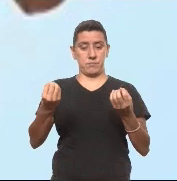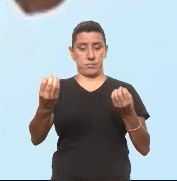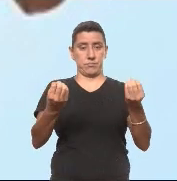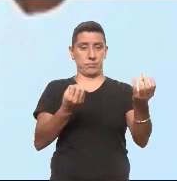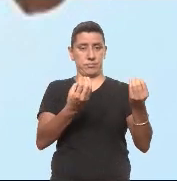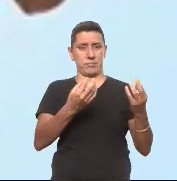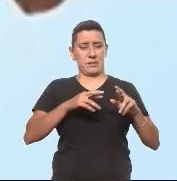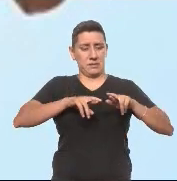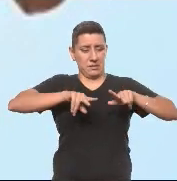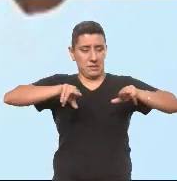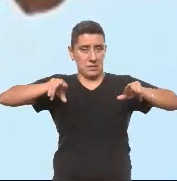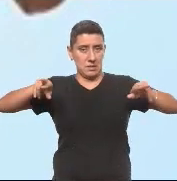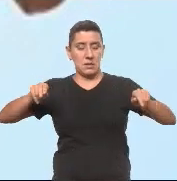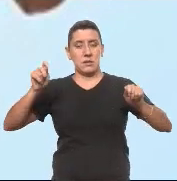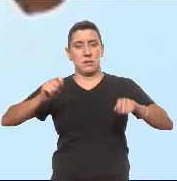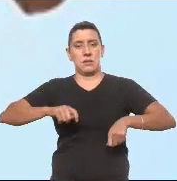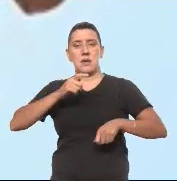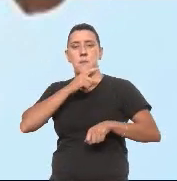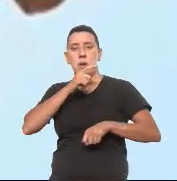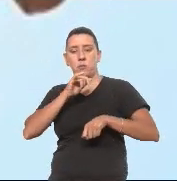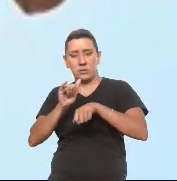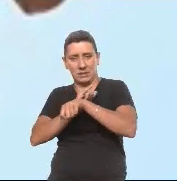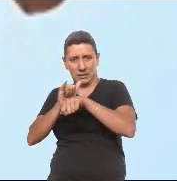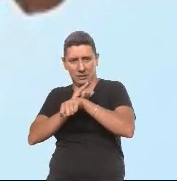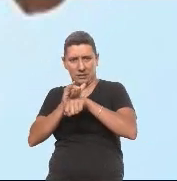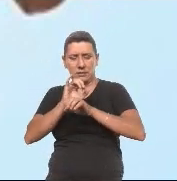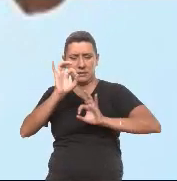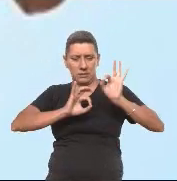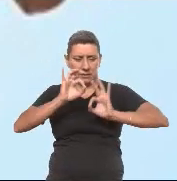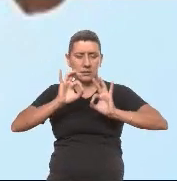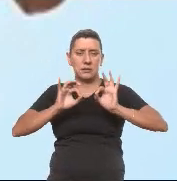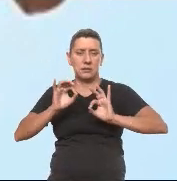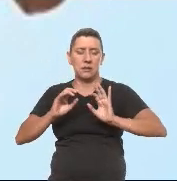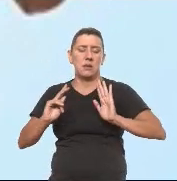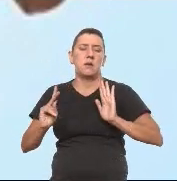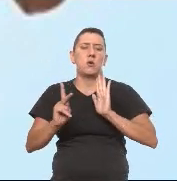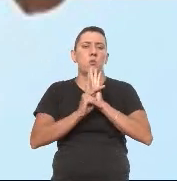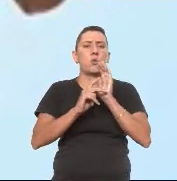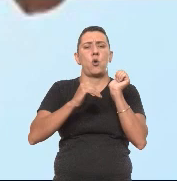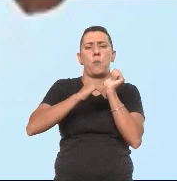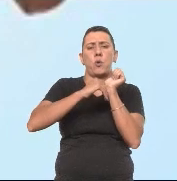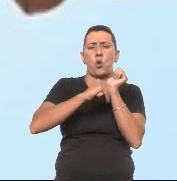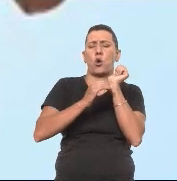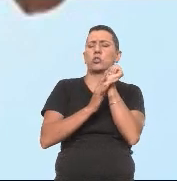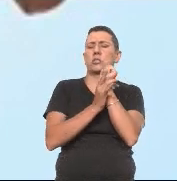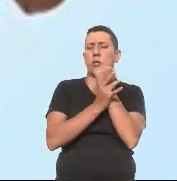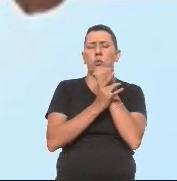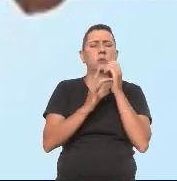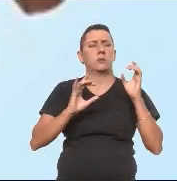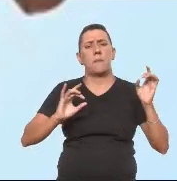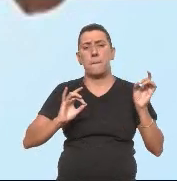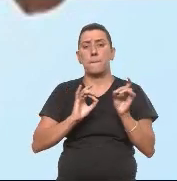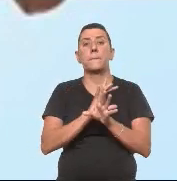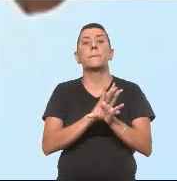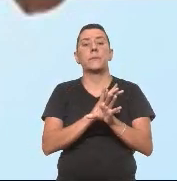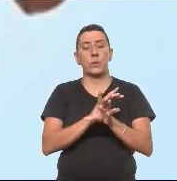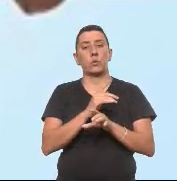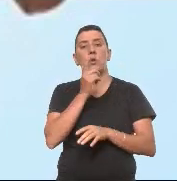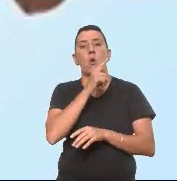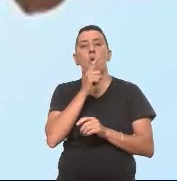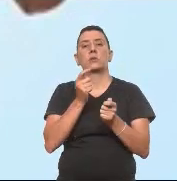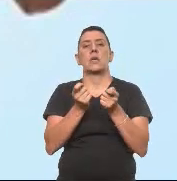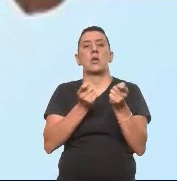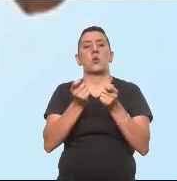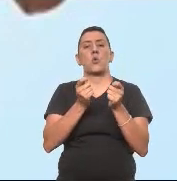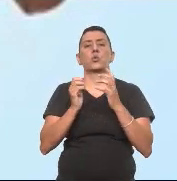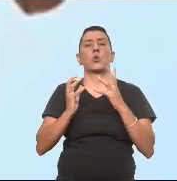a gente consegue montar criptografada e proprietária da rede de distribuição controlar todos esses sensores